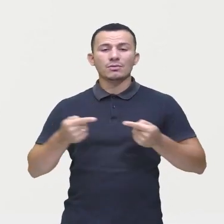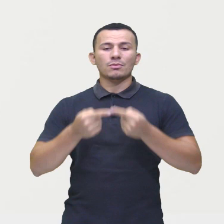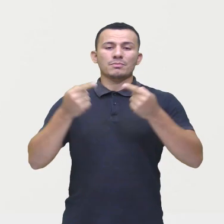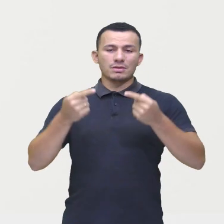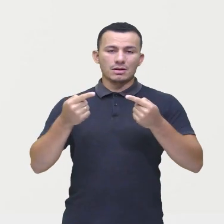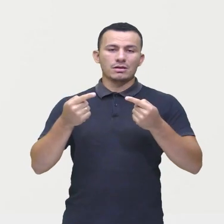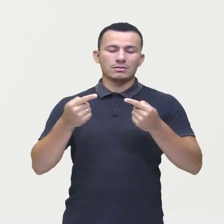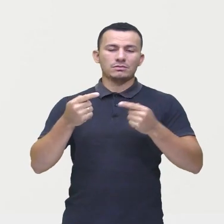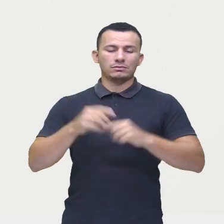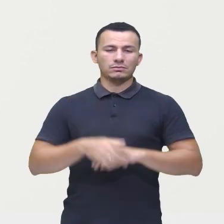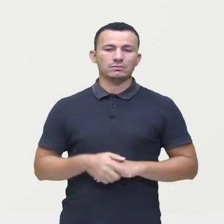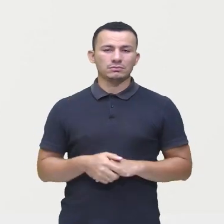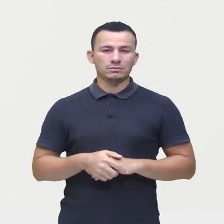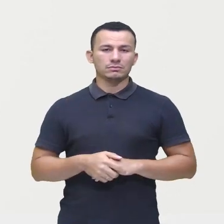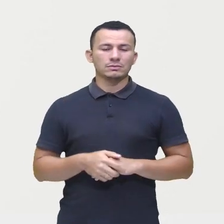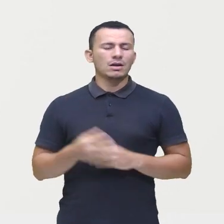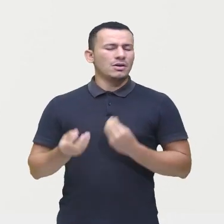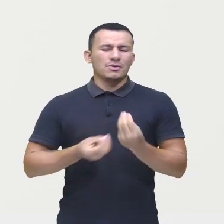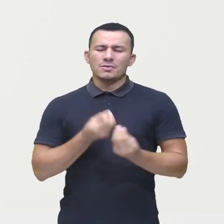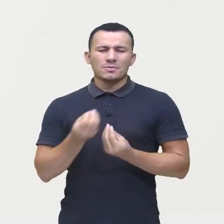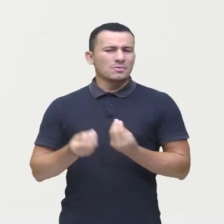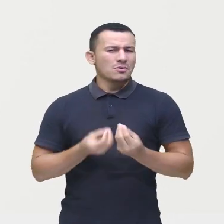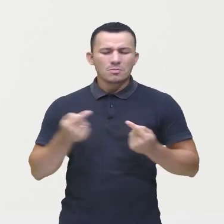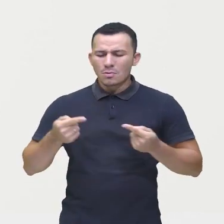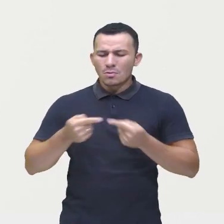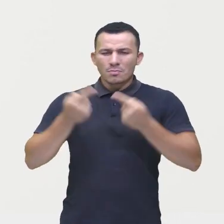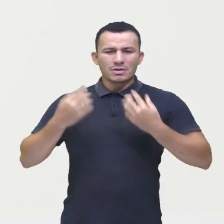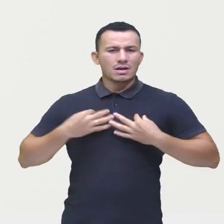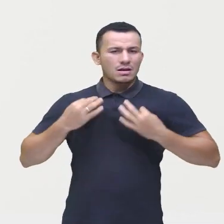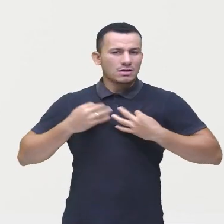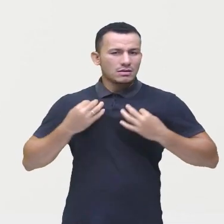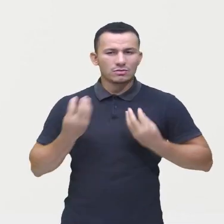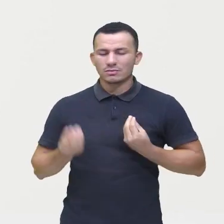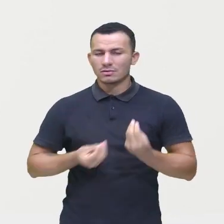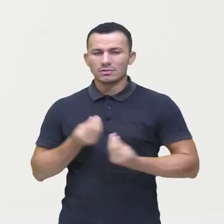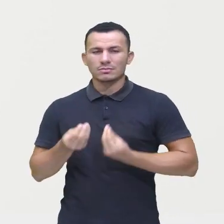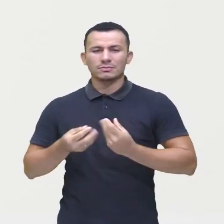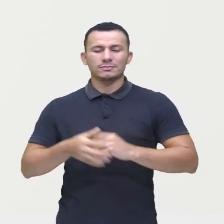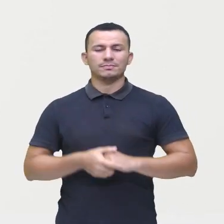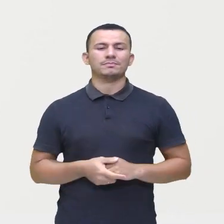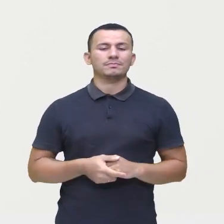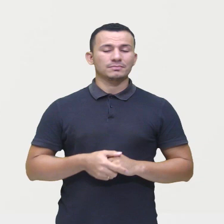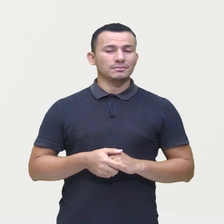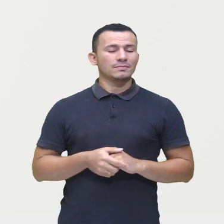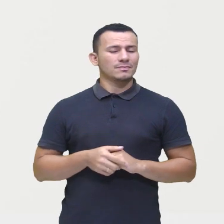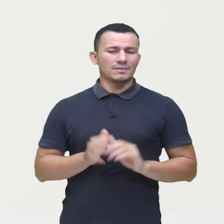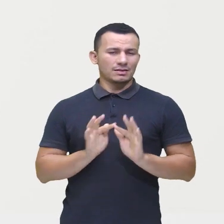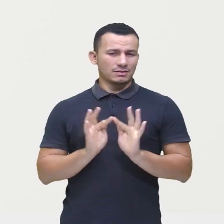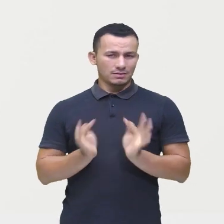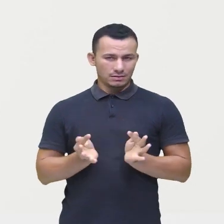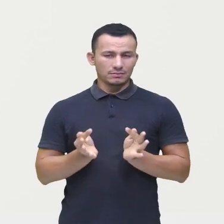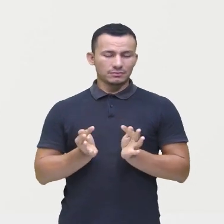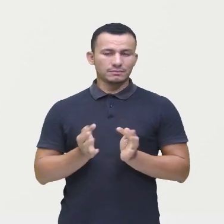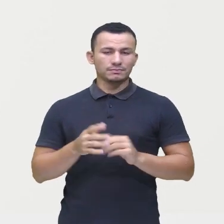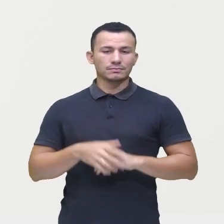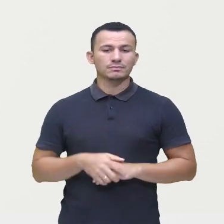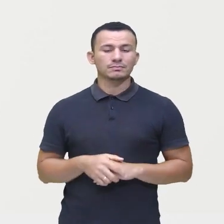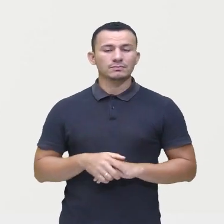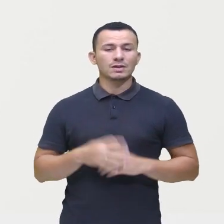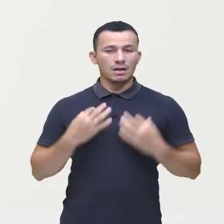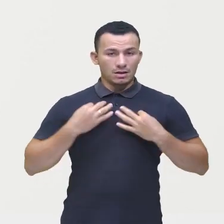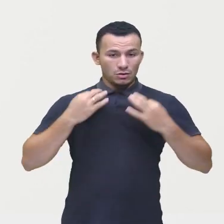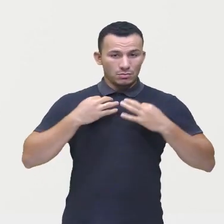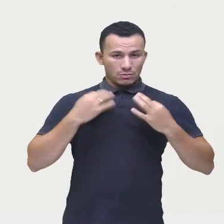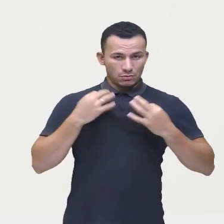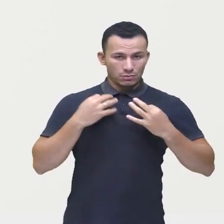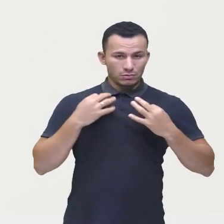combinação. E como é que eu faço um problema de combinação, professor? É simples. Nós temos o que aqui? Nós temos